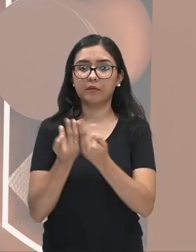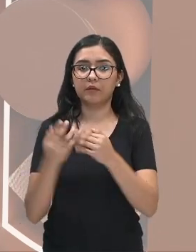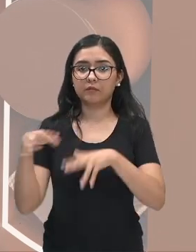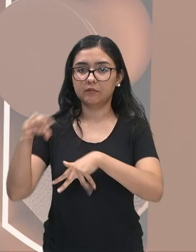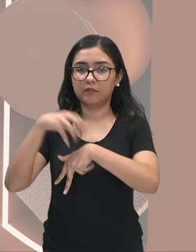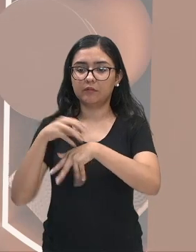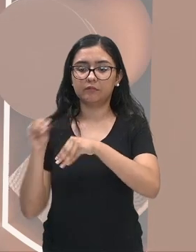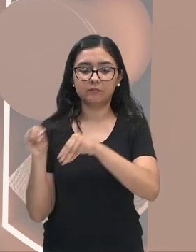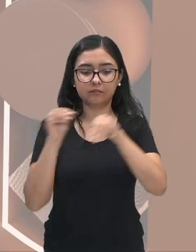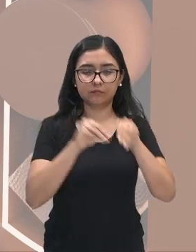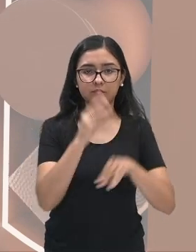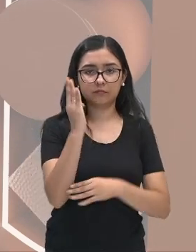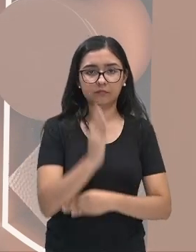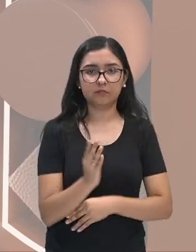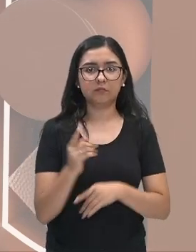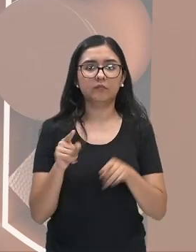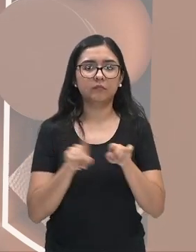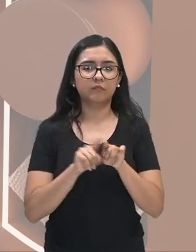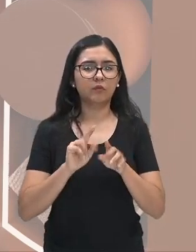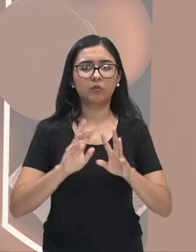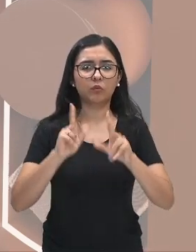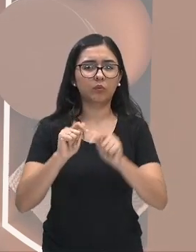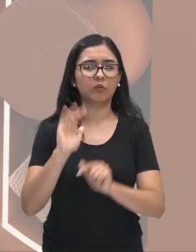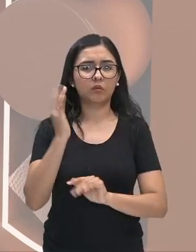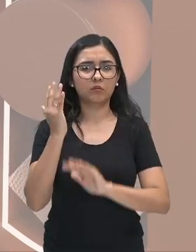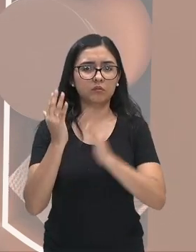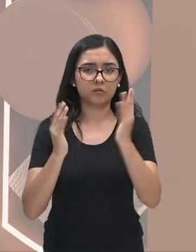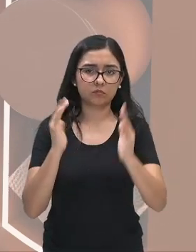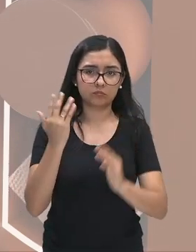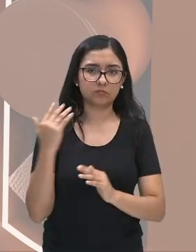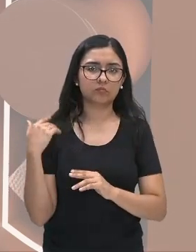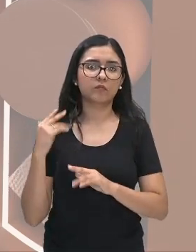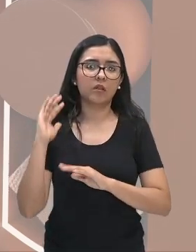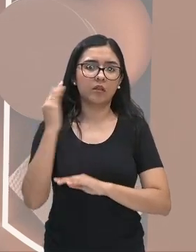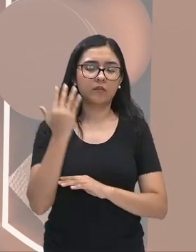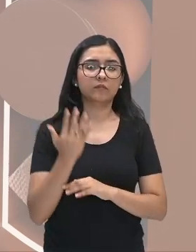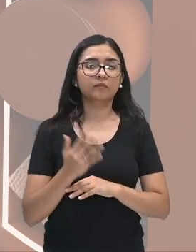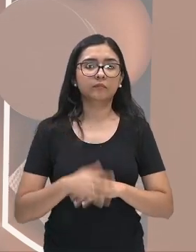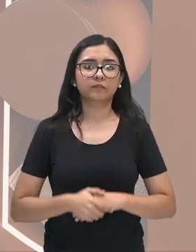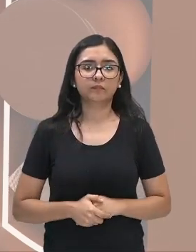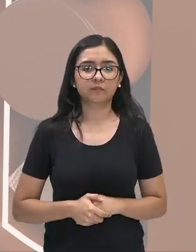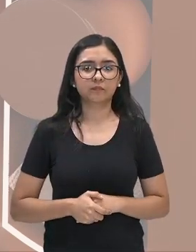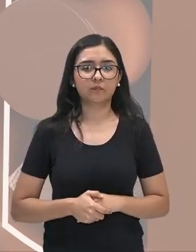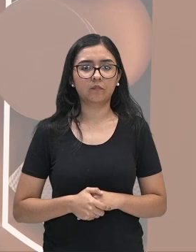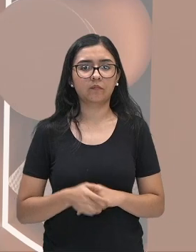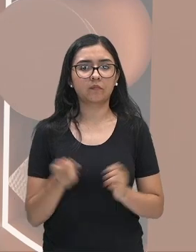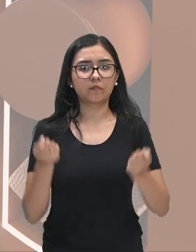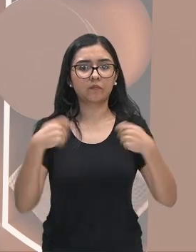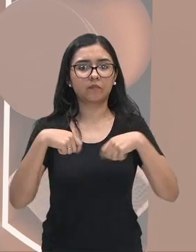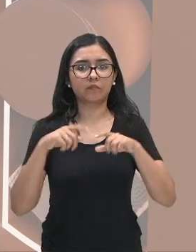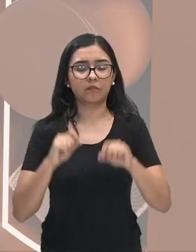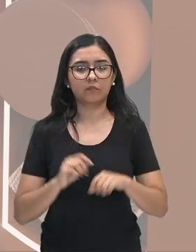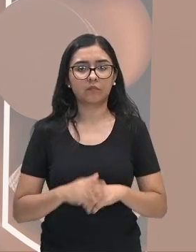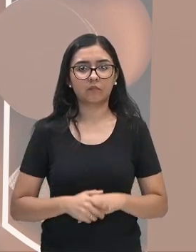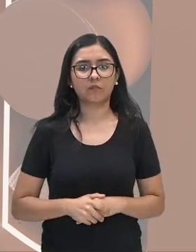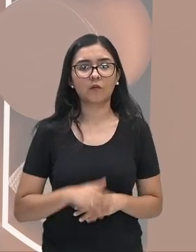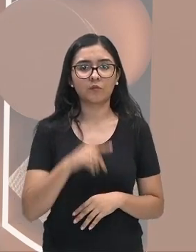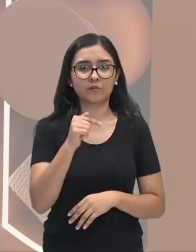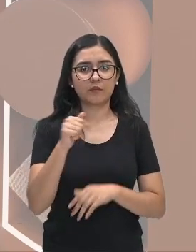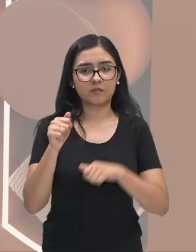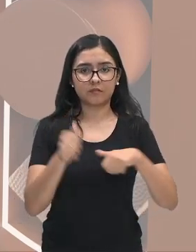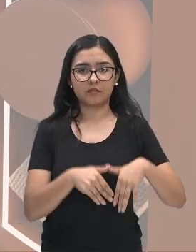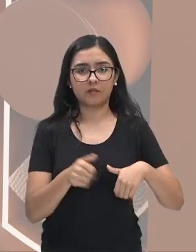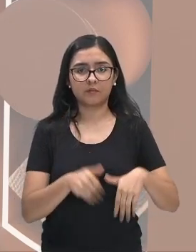Brasil e todos os fatos e acontecimentos que levaram a desembocar aí no 7 de setembro, não é